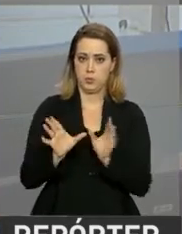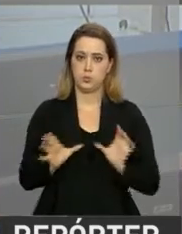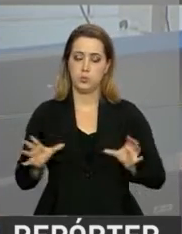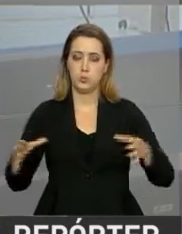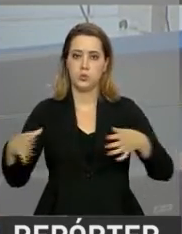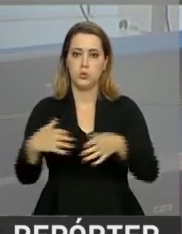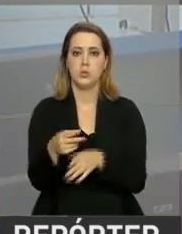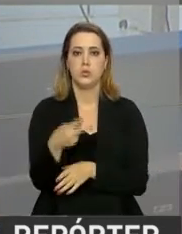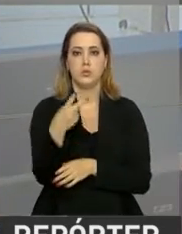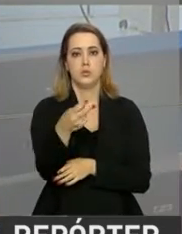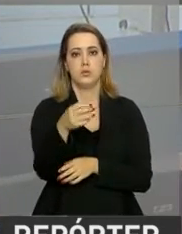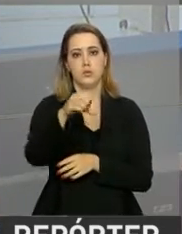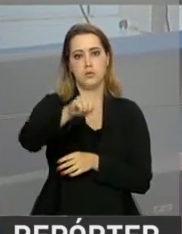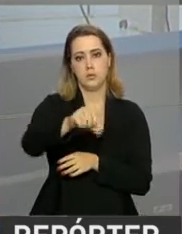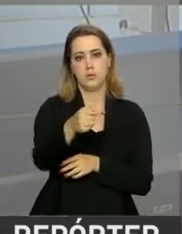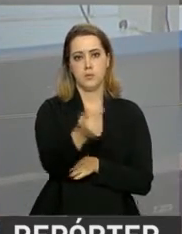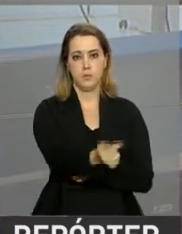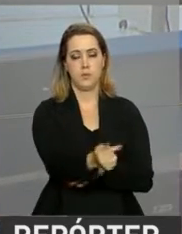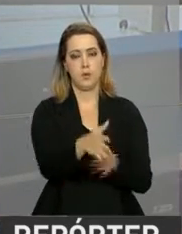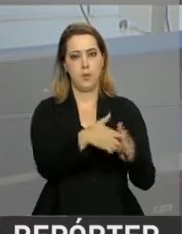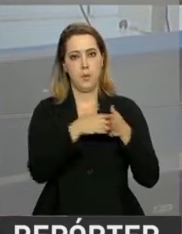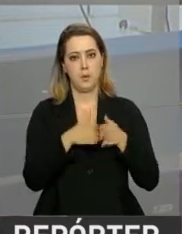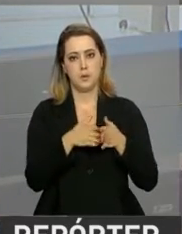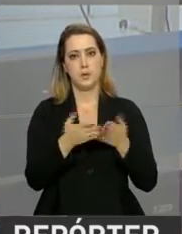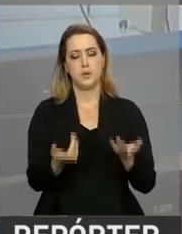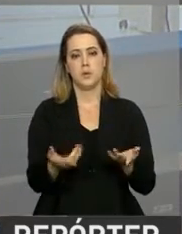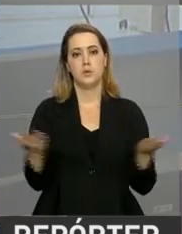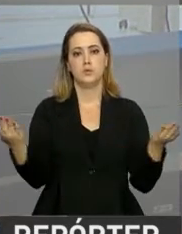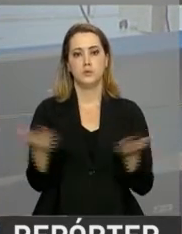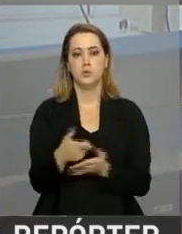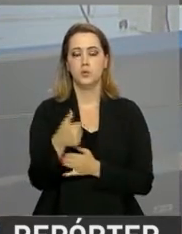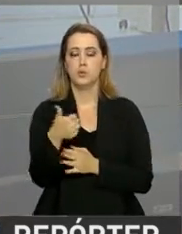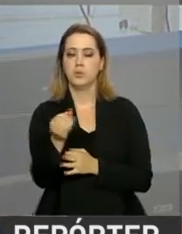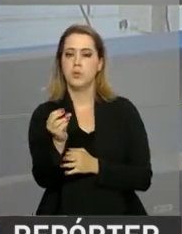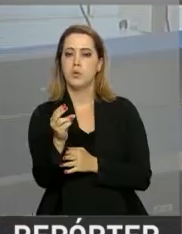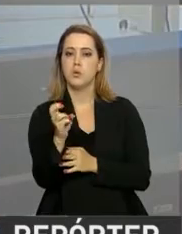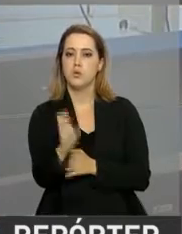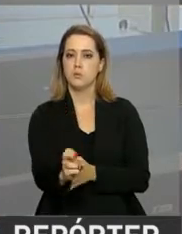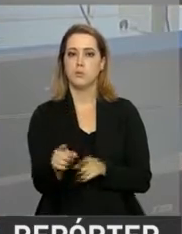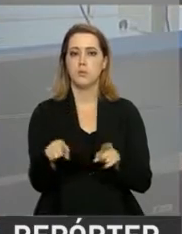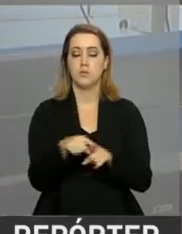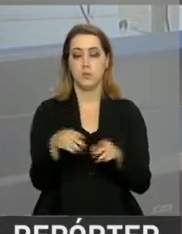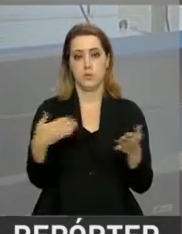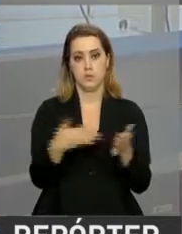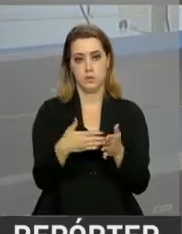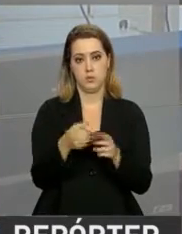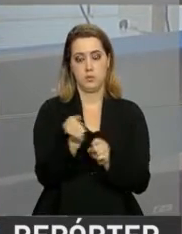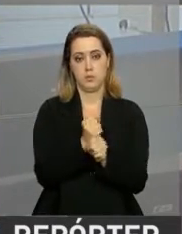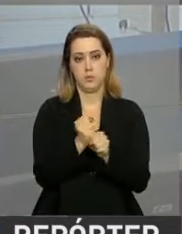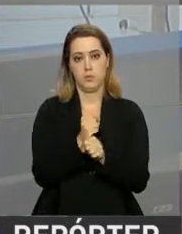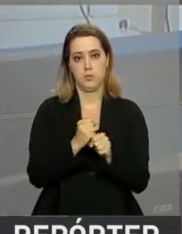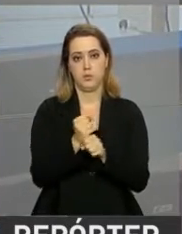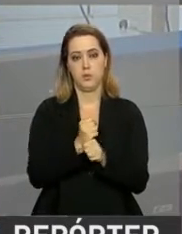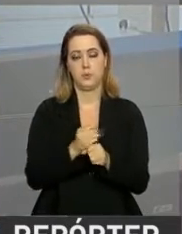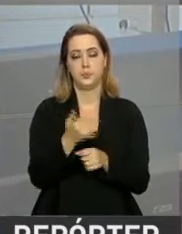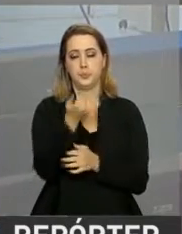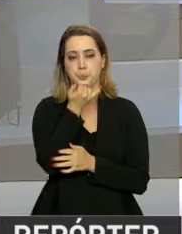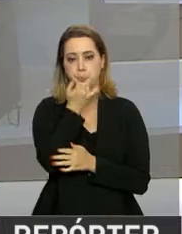conjunto de 297 solicitações analisadas entre 2015 e este ano pela Comissão de